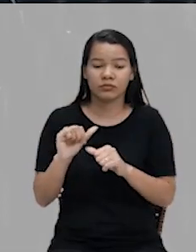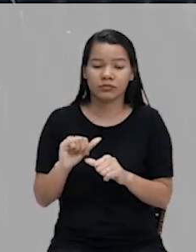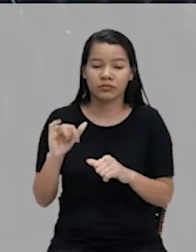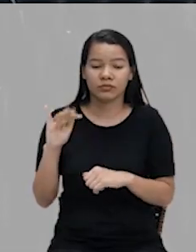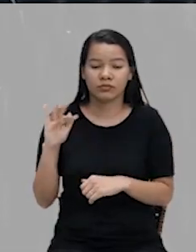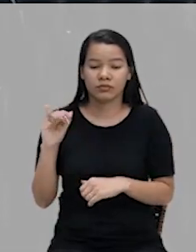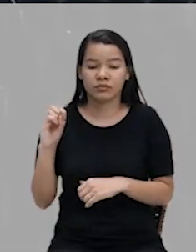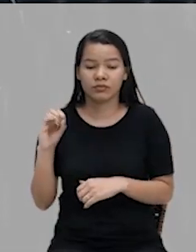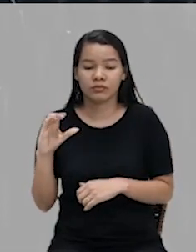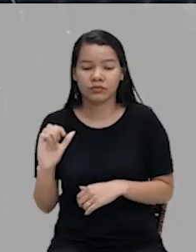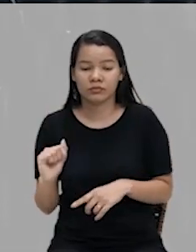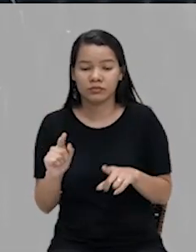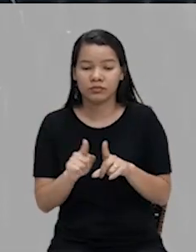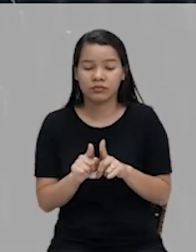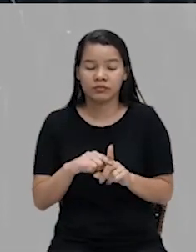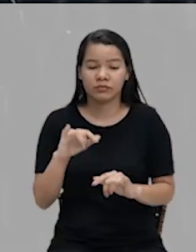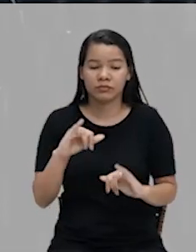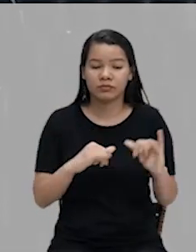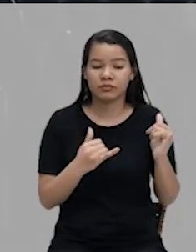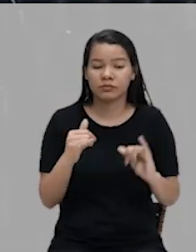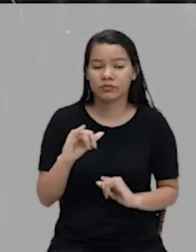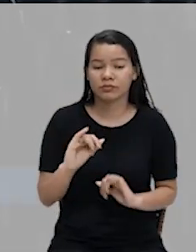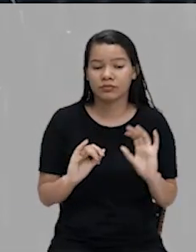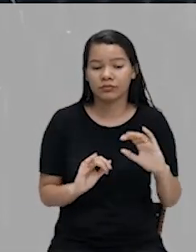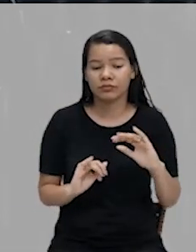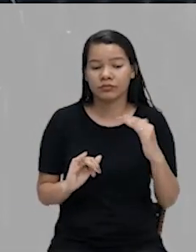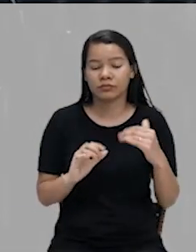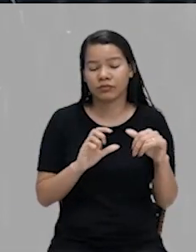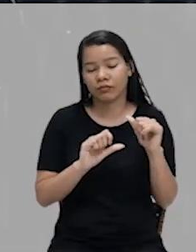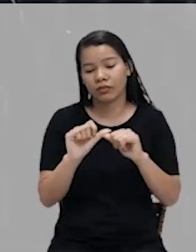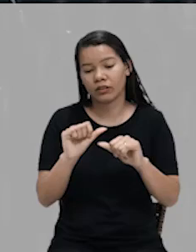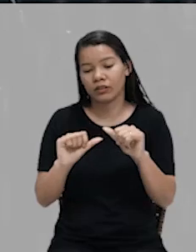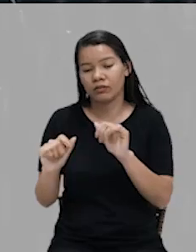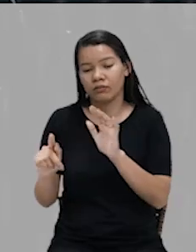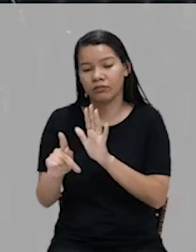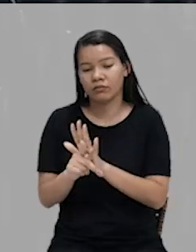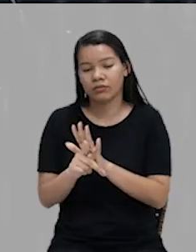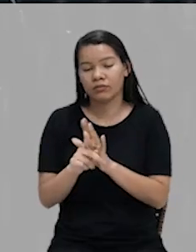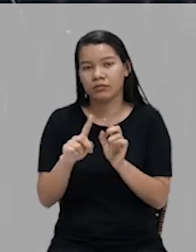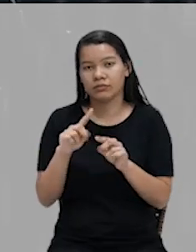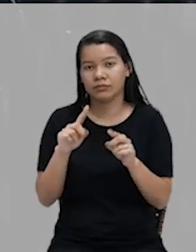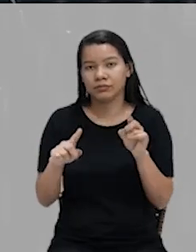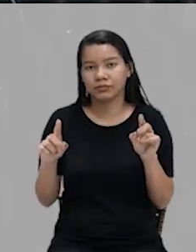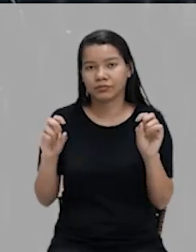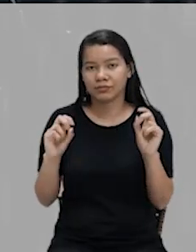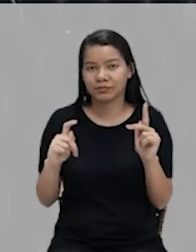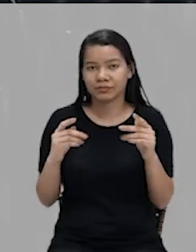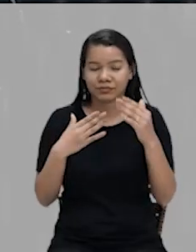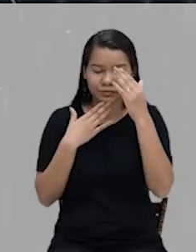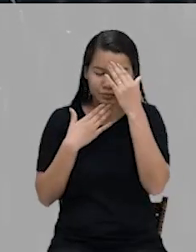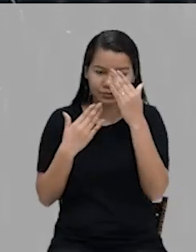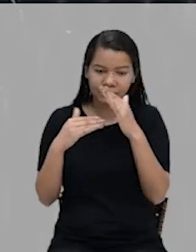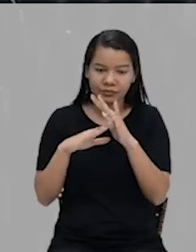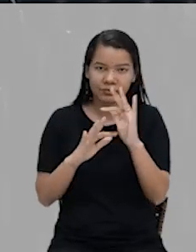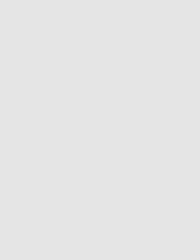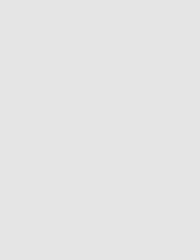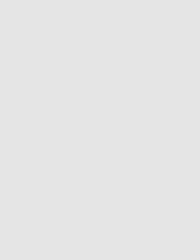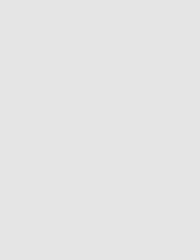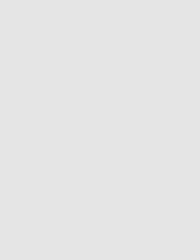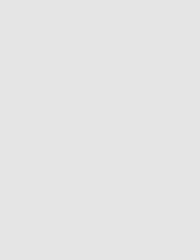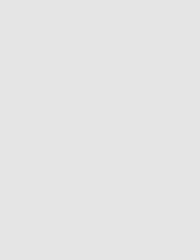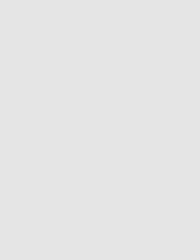transformação química. E na química acontece a mudança na intimidade da matéria. Show de bola? Obrigado. Até a próxima.